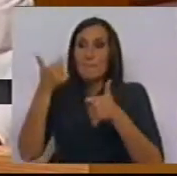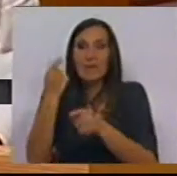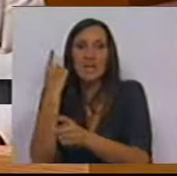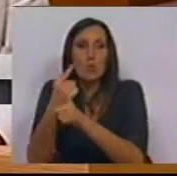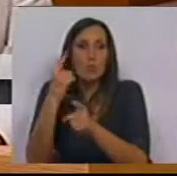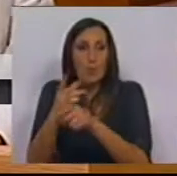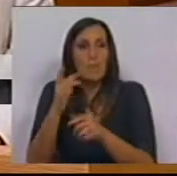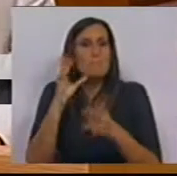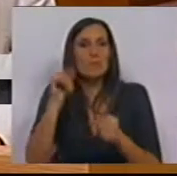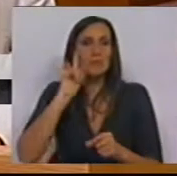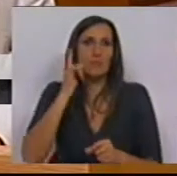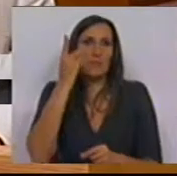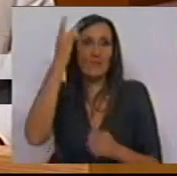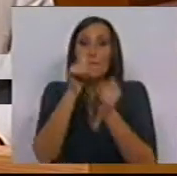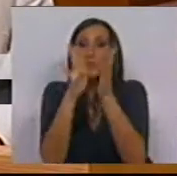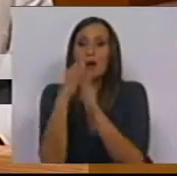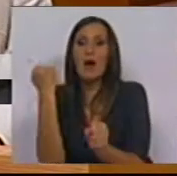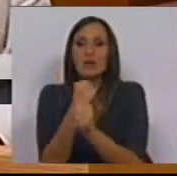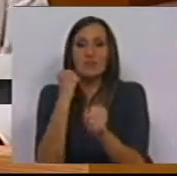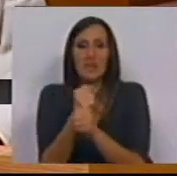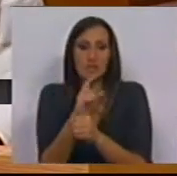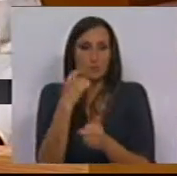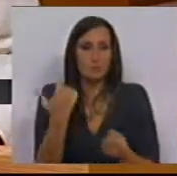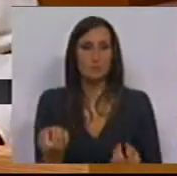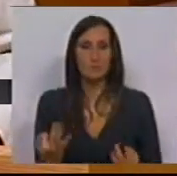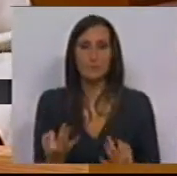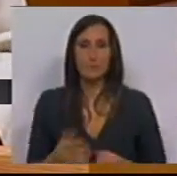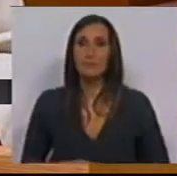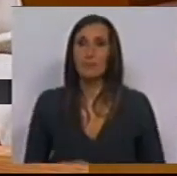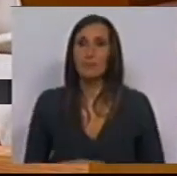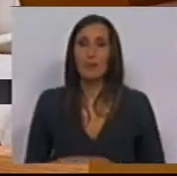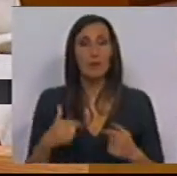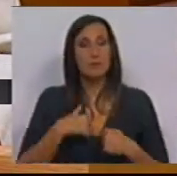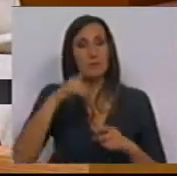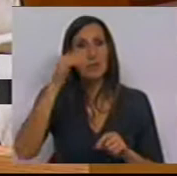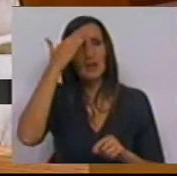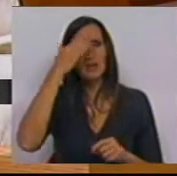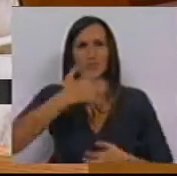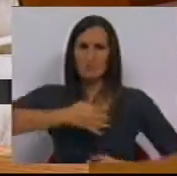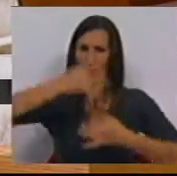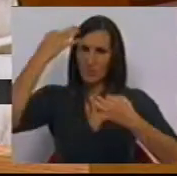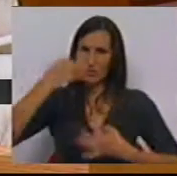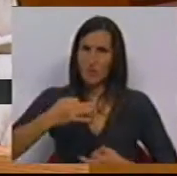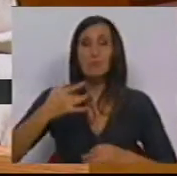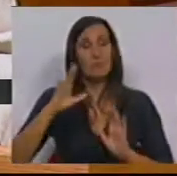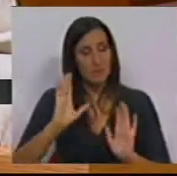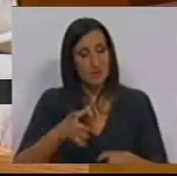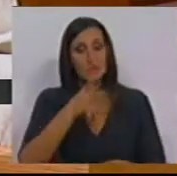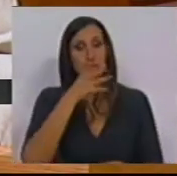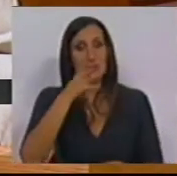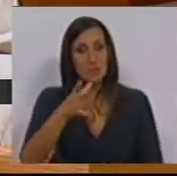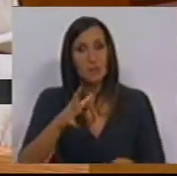essencial à vida e a todas as atividades produtivas. Entendo ainda ser digna de registro